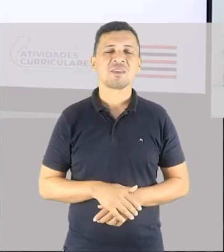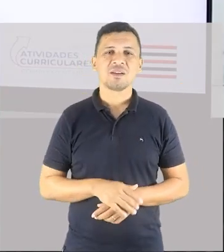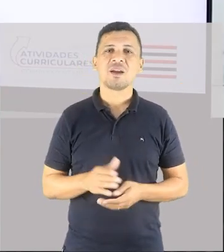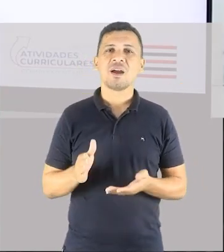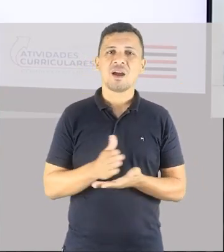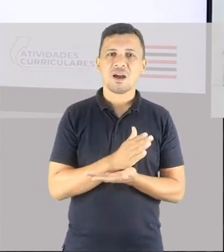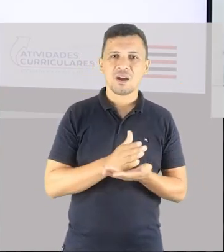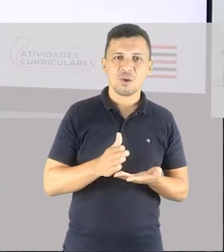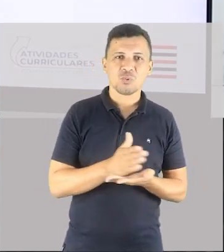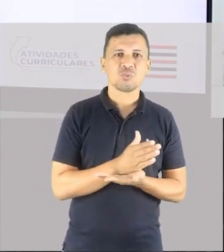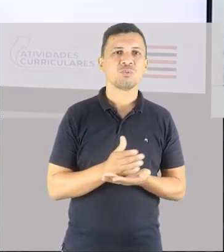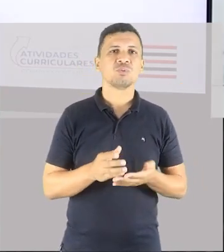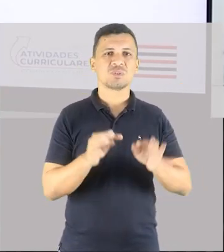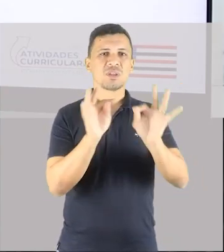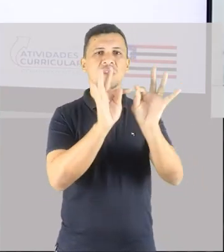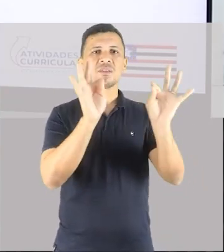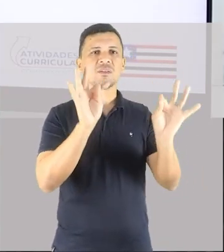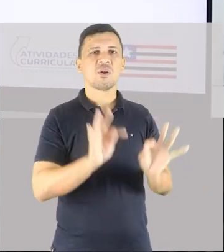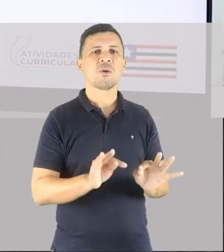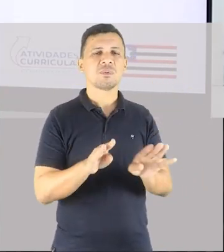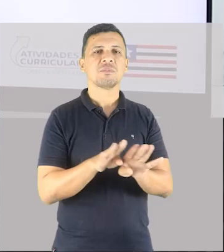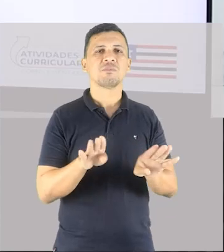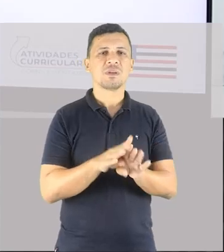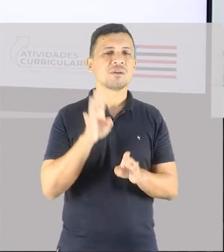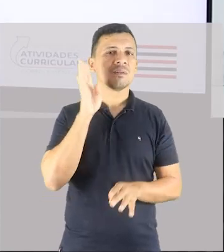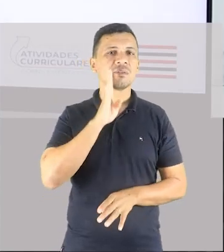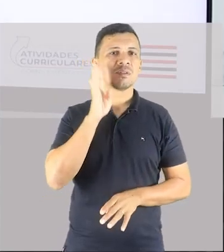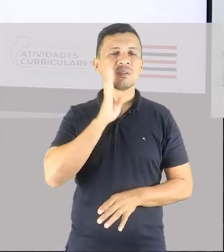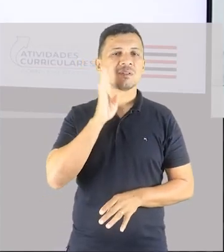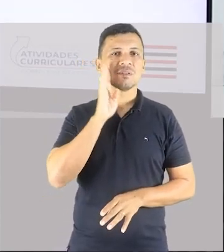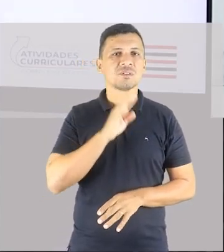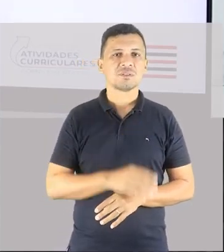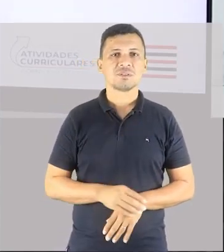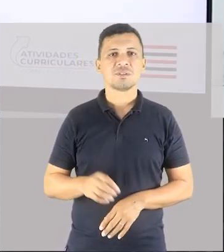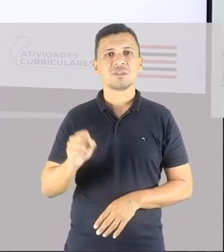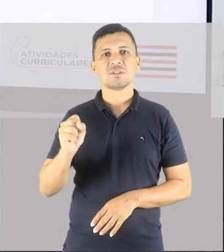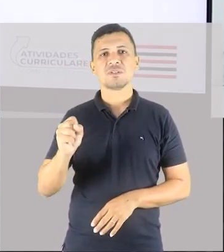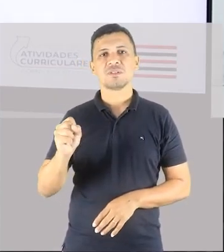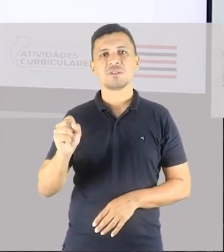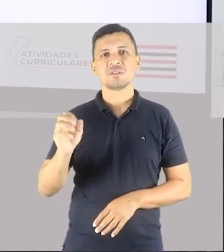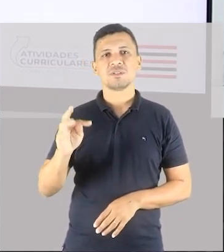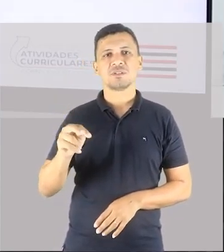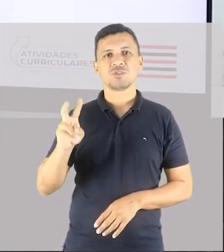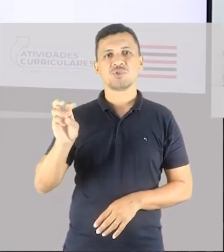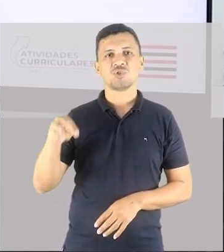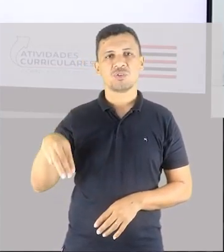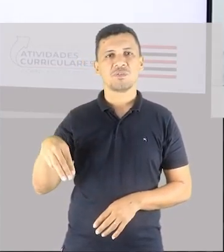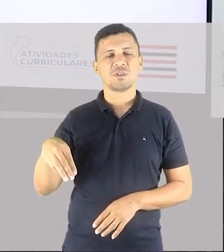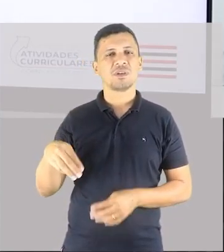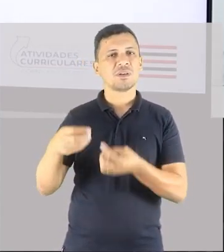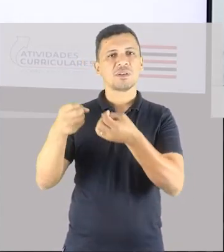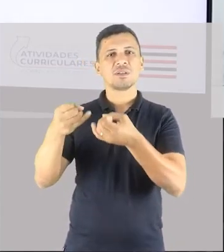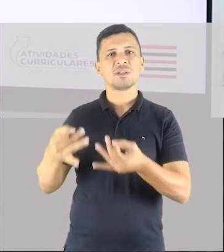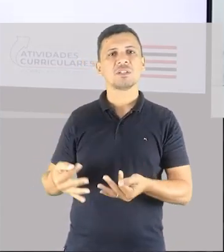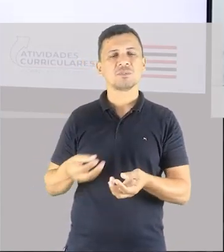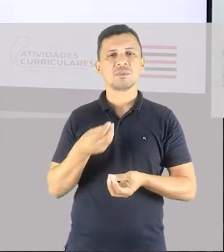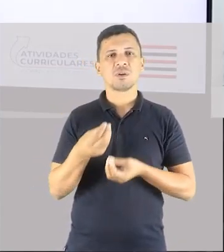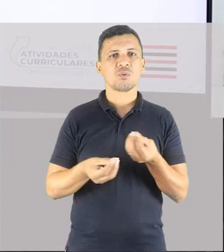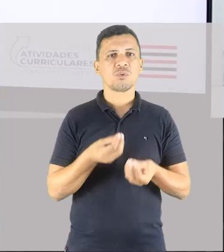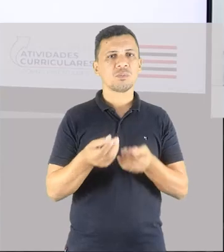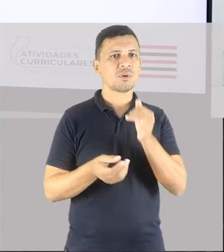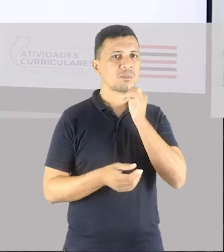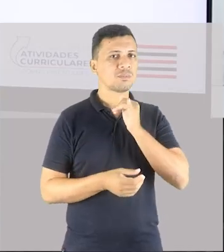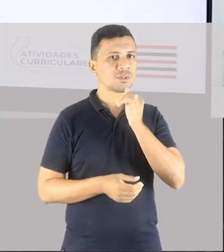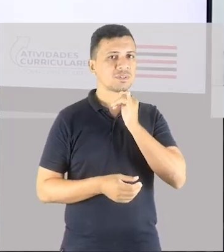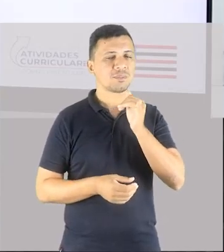alguns teoremas na hidrostática bem legais, como o teorema de Stevens, que explica como que por